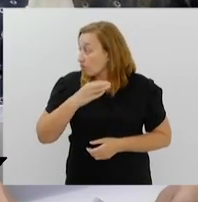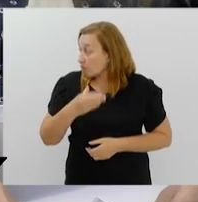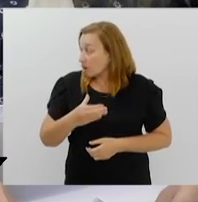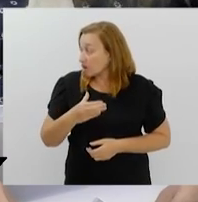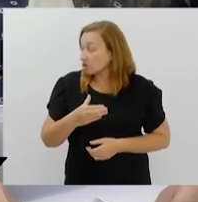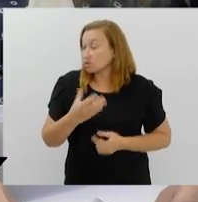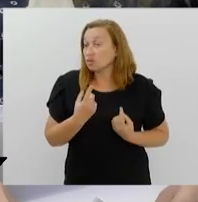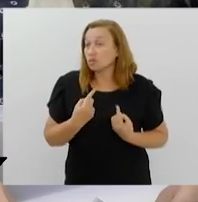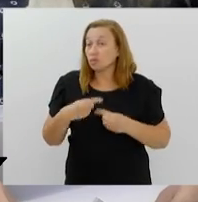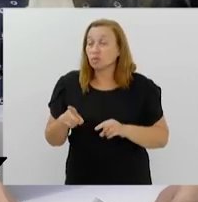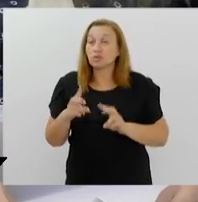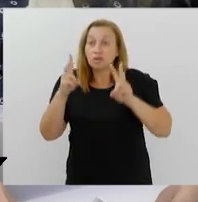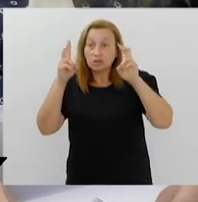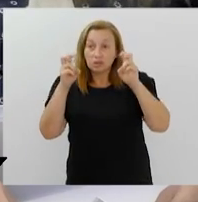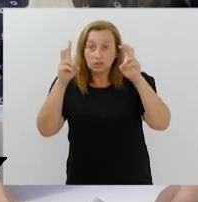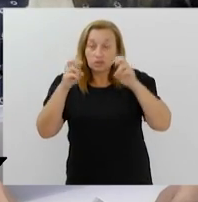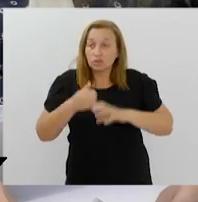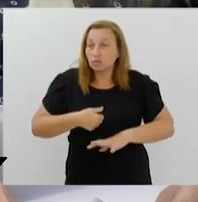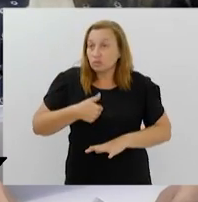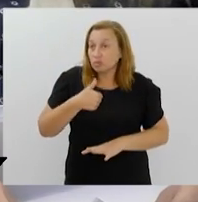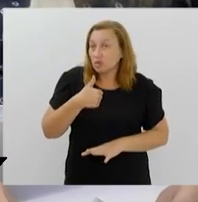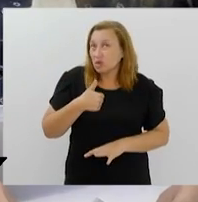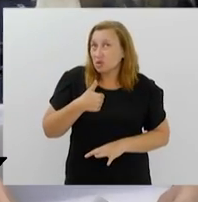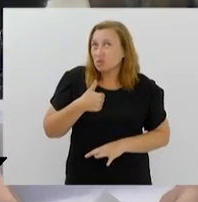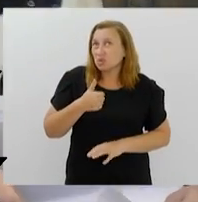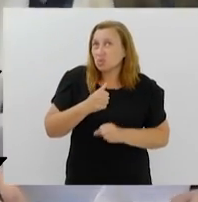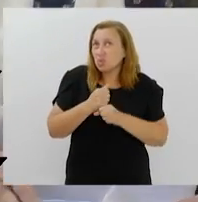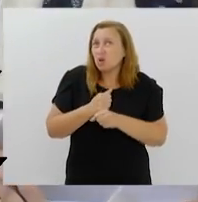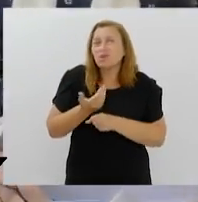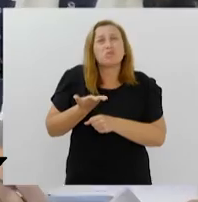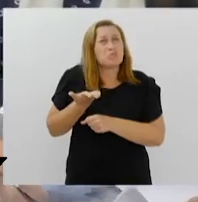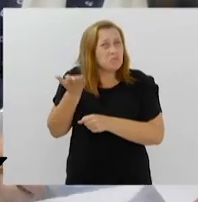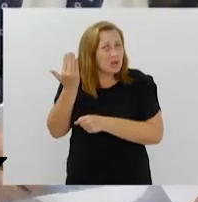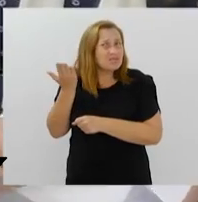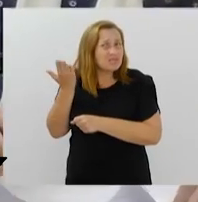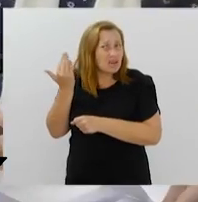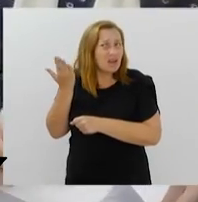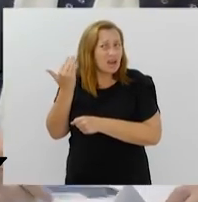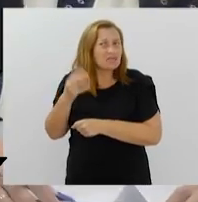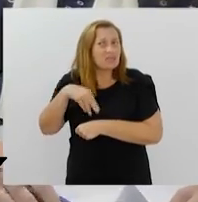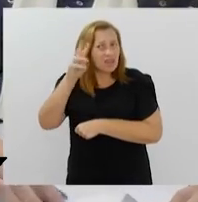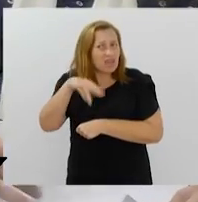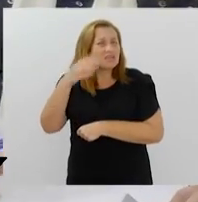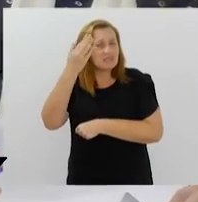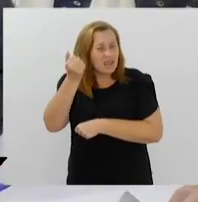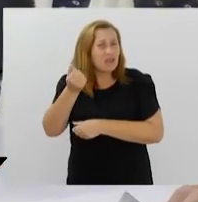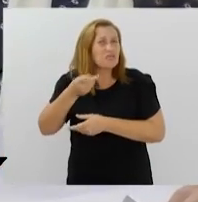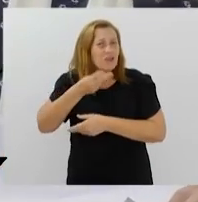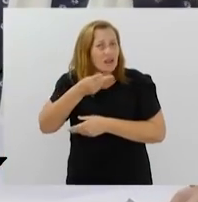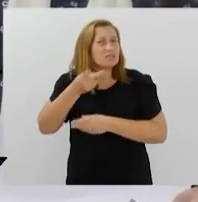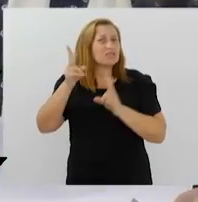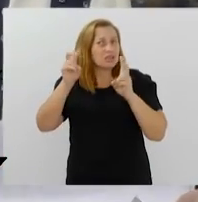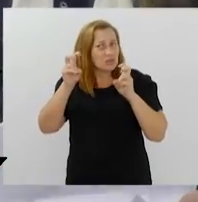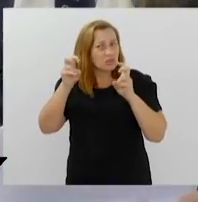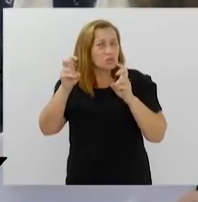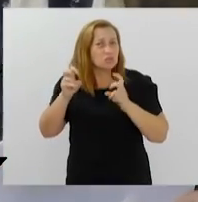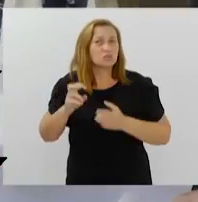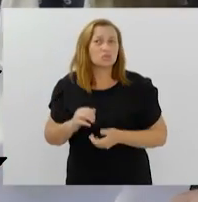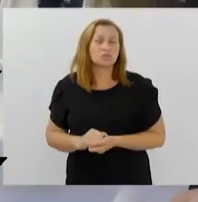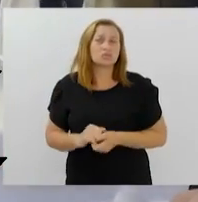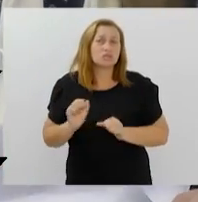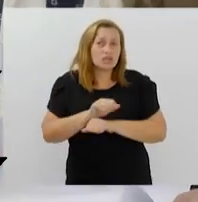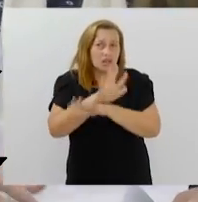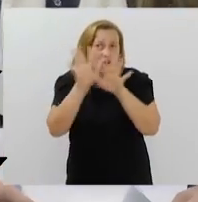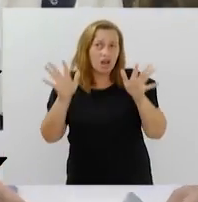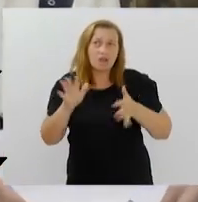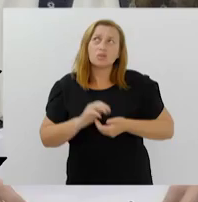esse assunto desde o primeiro aliás Desde o ano passado quem sabe a gente tem falado desse assunto de maneira muito clara